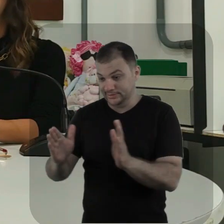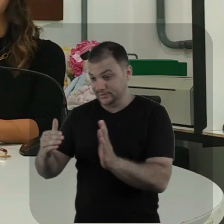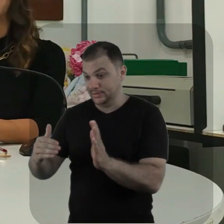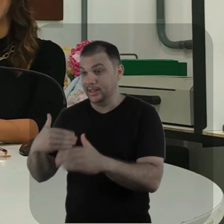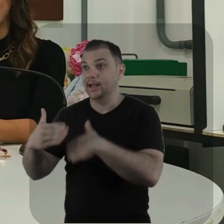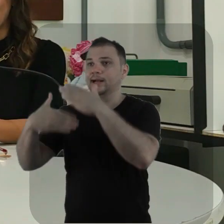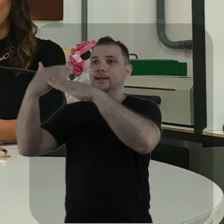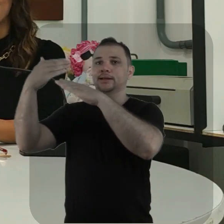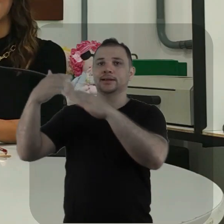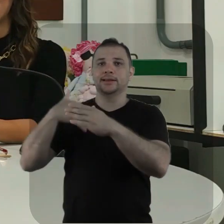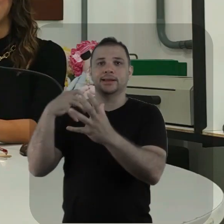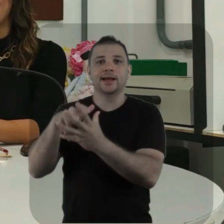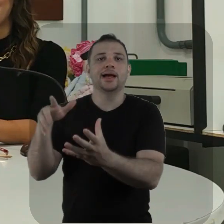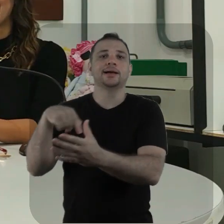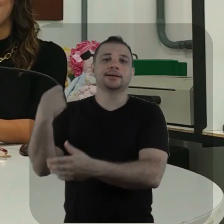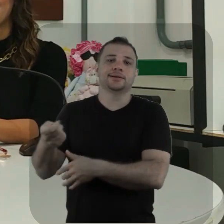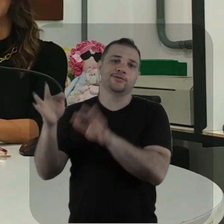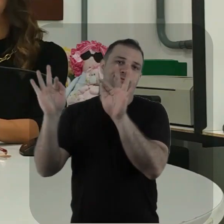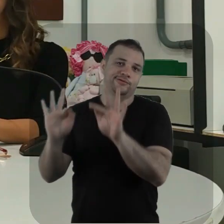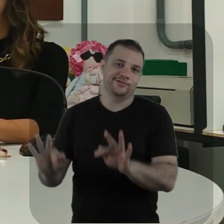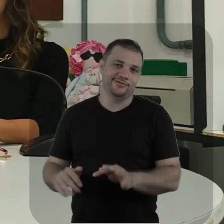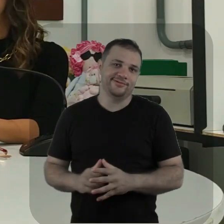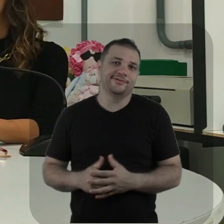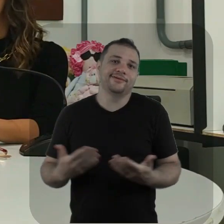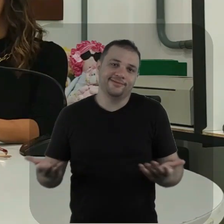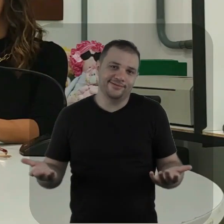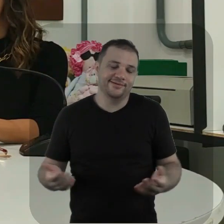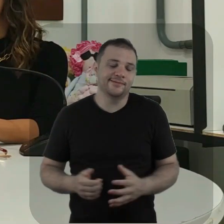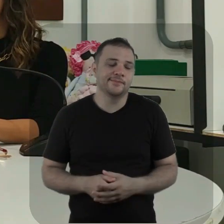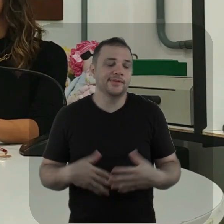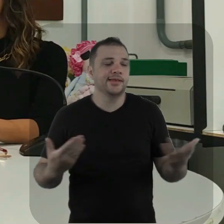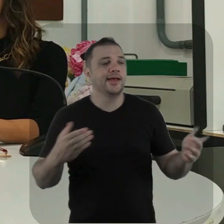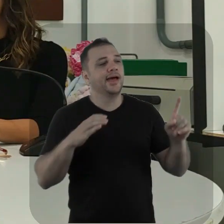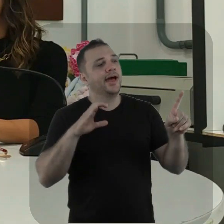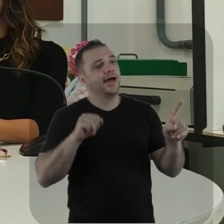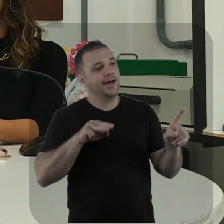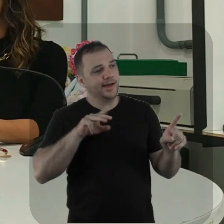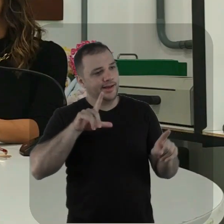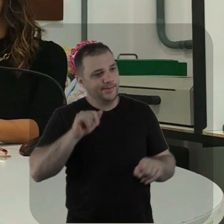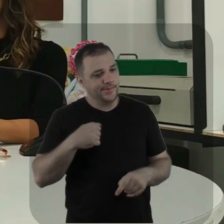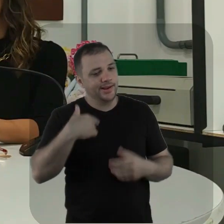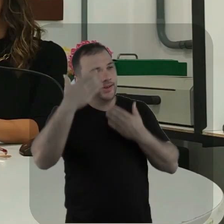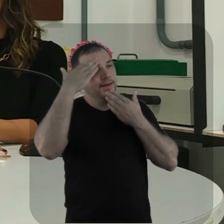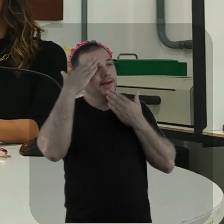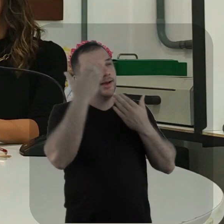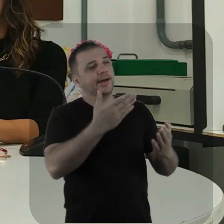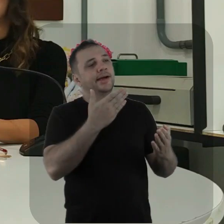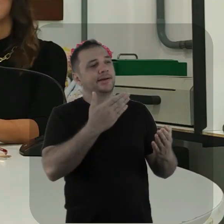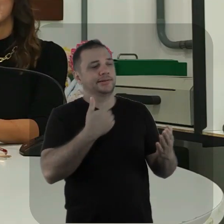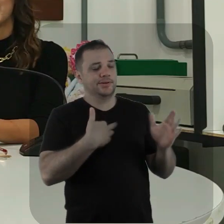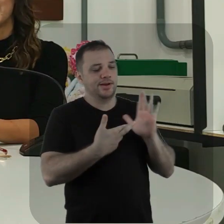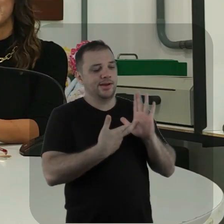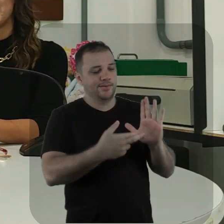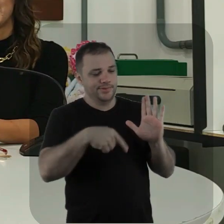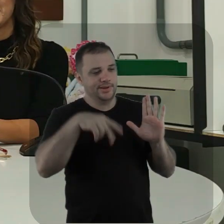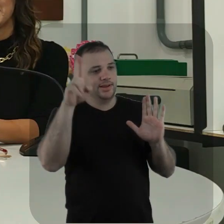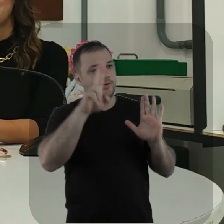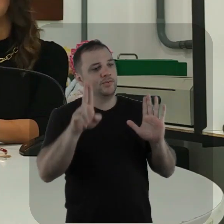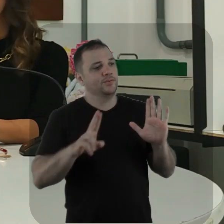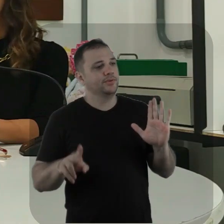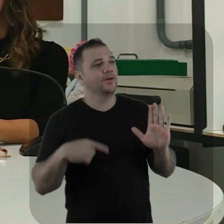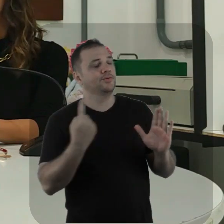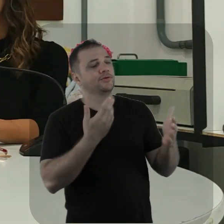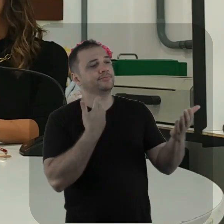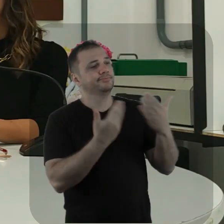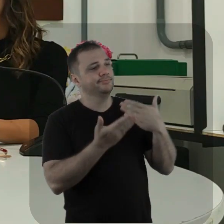consegue chegar até lá, né? Mas, enfim, Camila, quero te agradecer em nome do Núcleo de Acessibilidade da